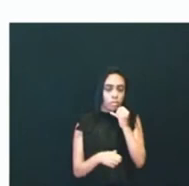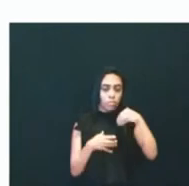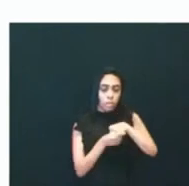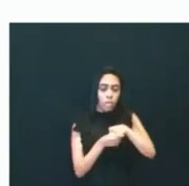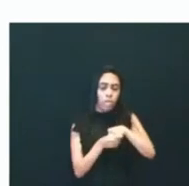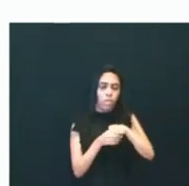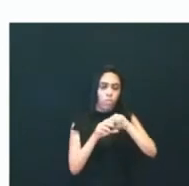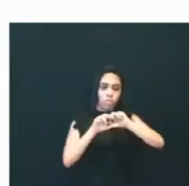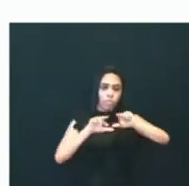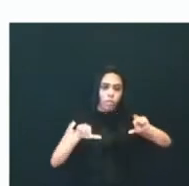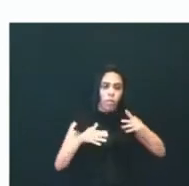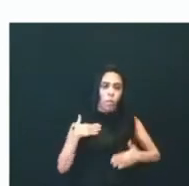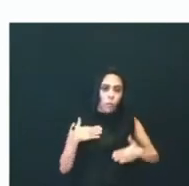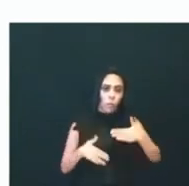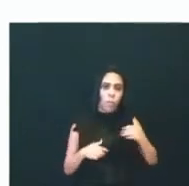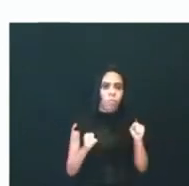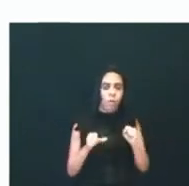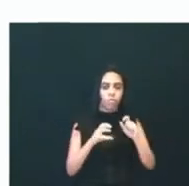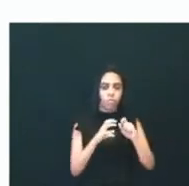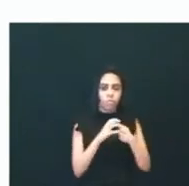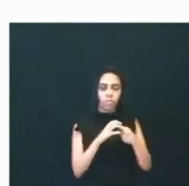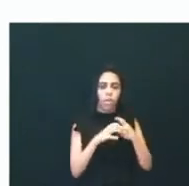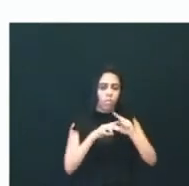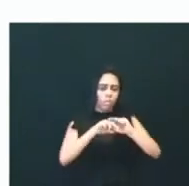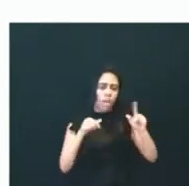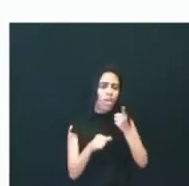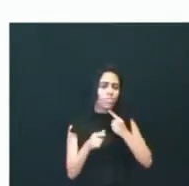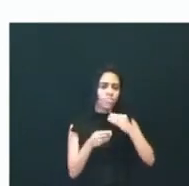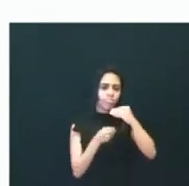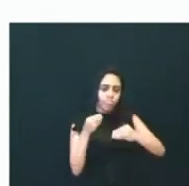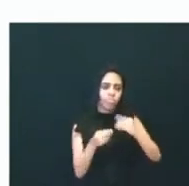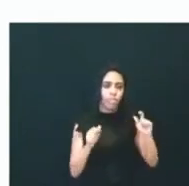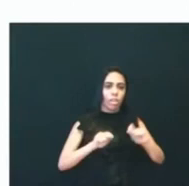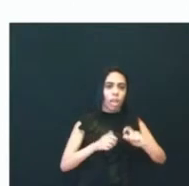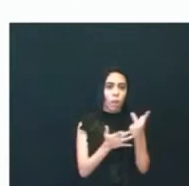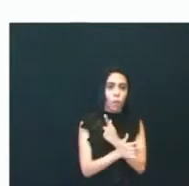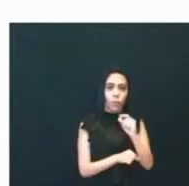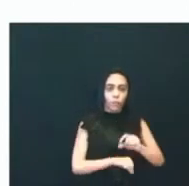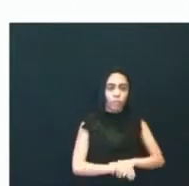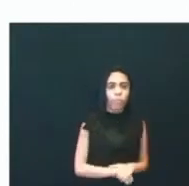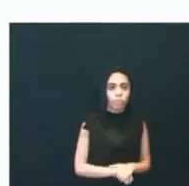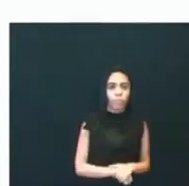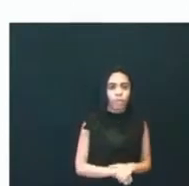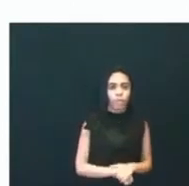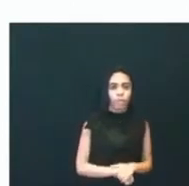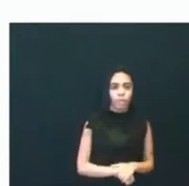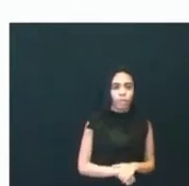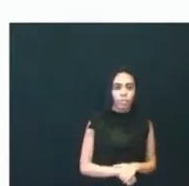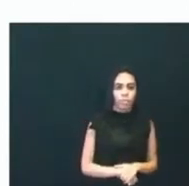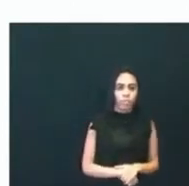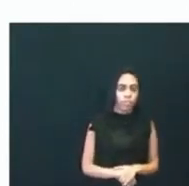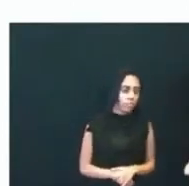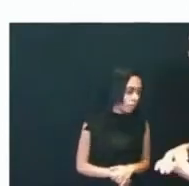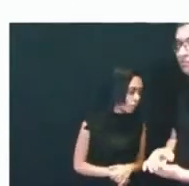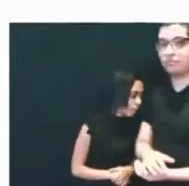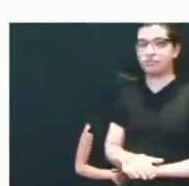células tronco e a produção de todas as células do sangue. E aí é dentro dessa caixinha muito bem guardada dos ossos